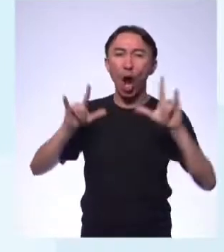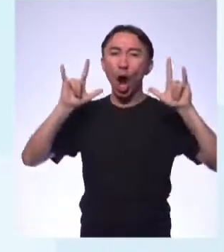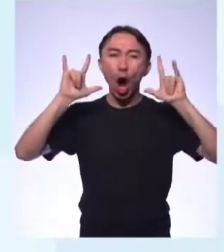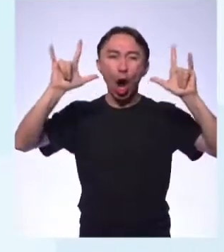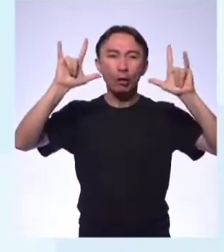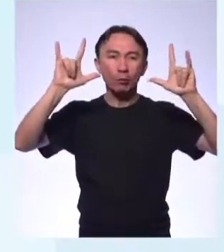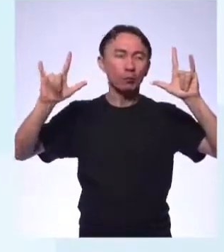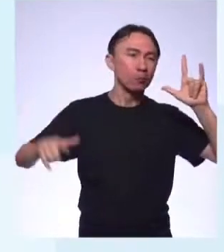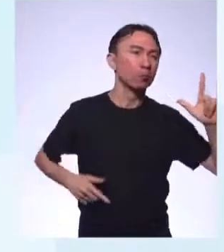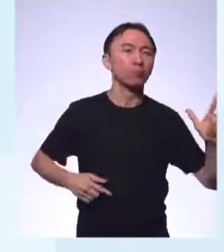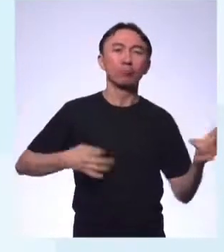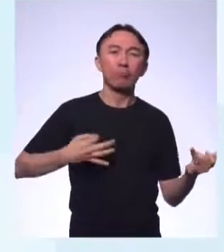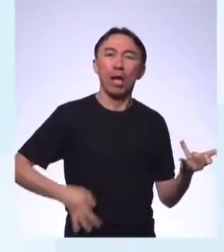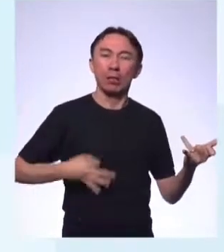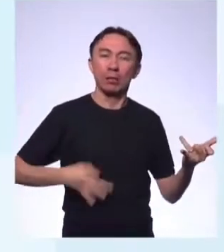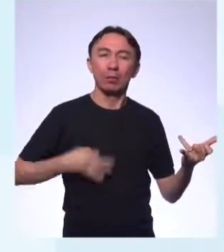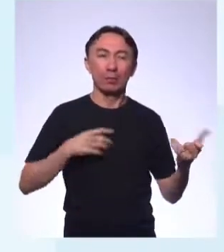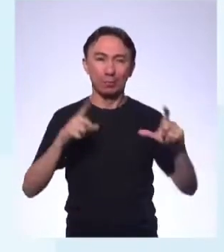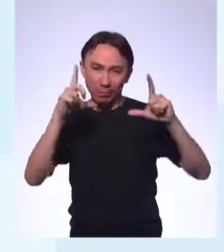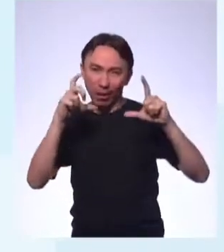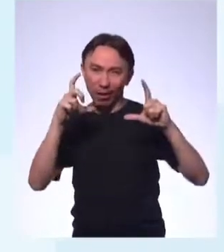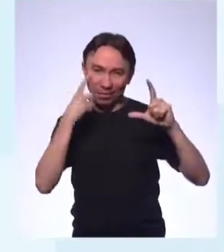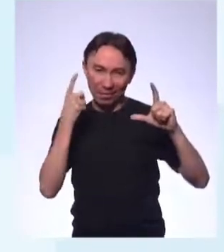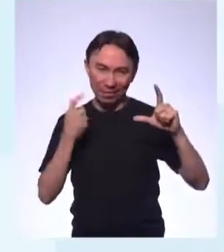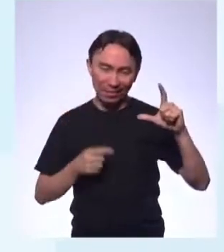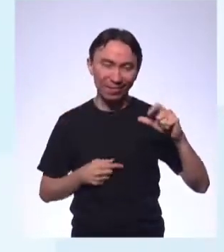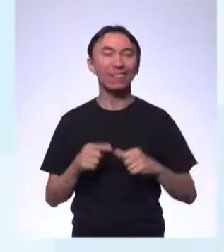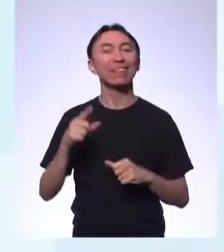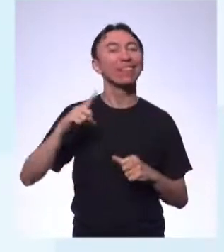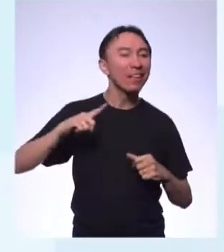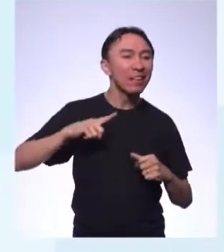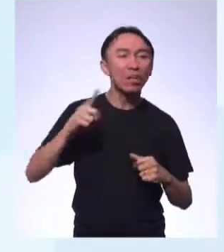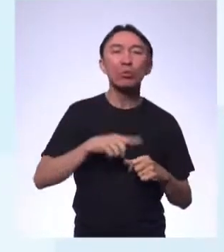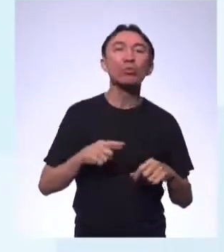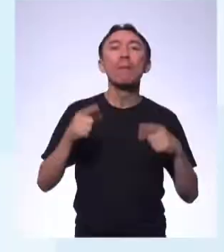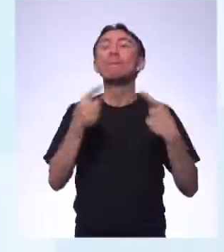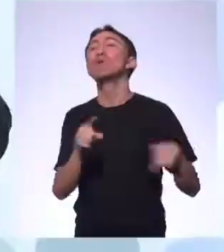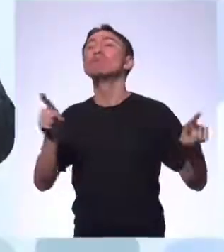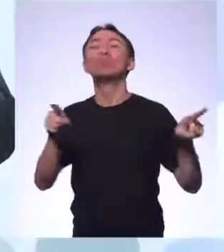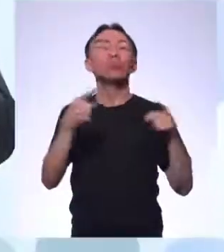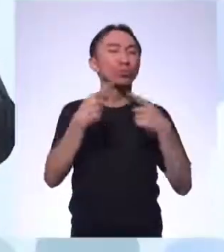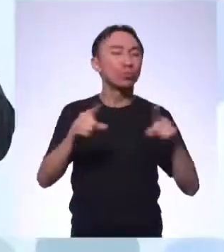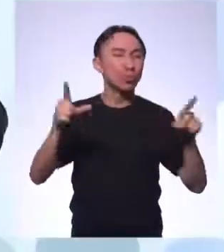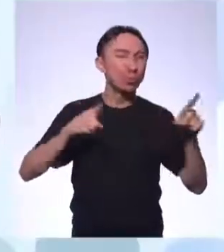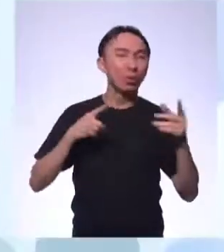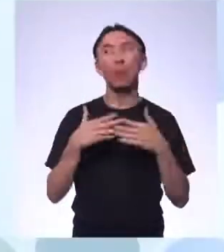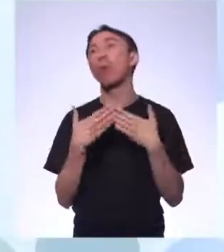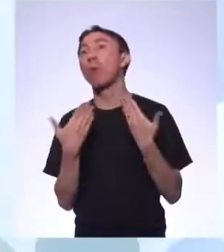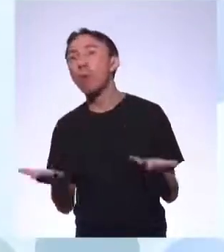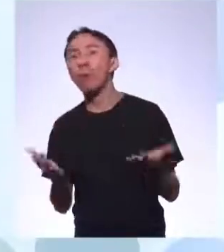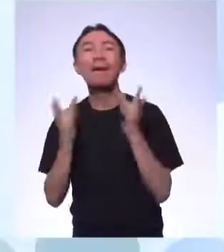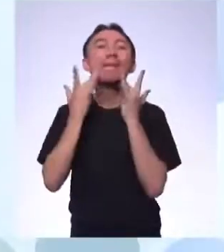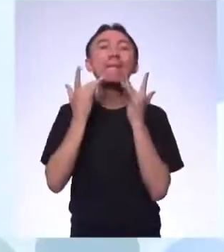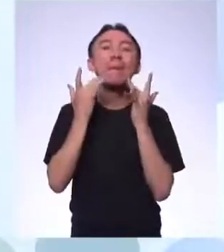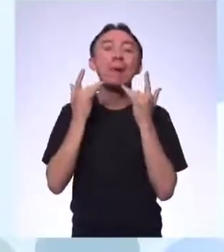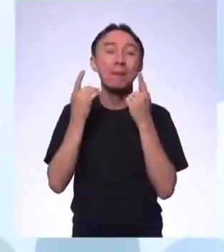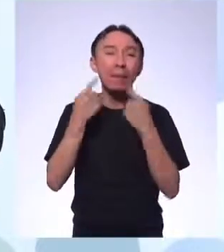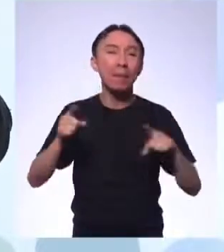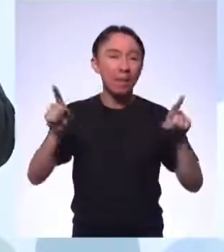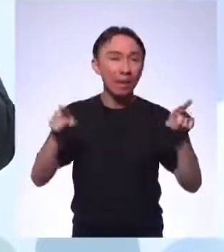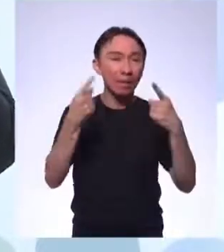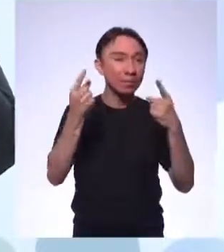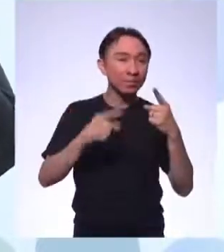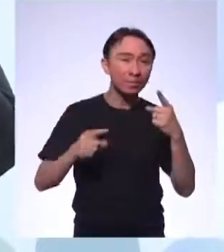né? Olha só, sempre que nós temos um show, né, de música ou um musical, uma peça teatral musical, as artes visuais